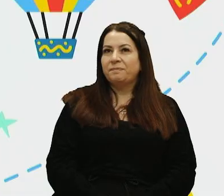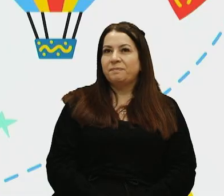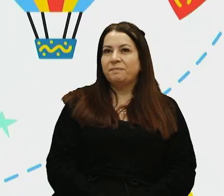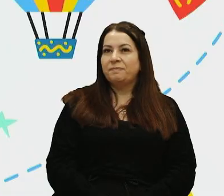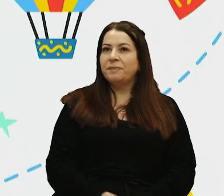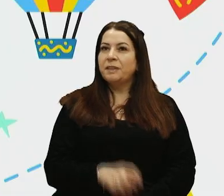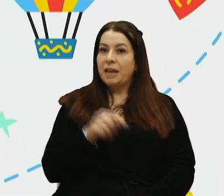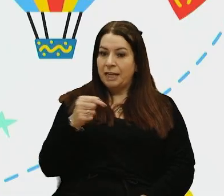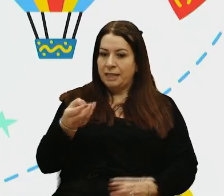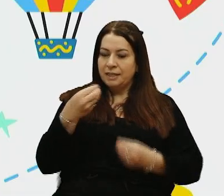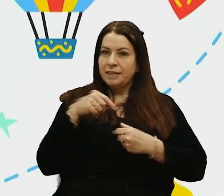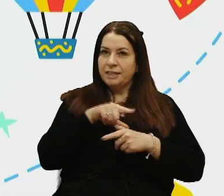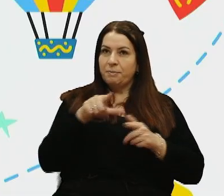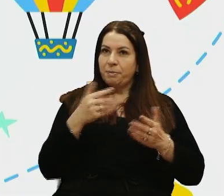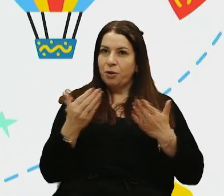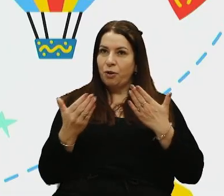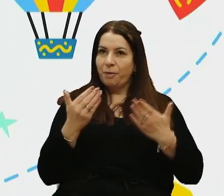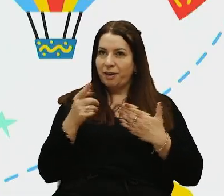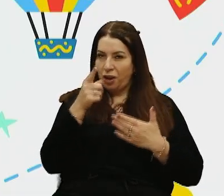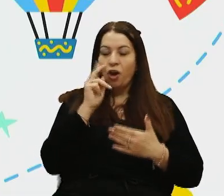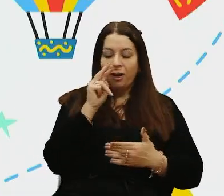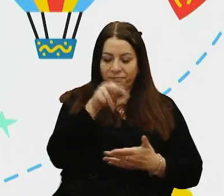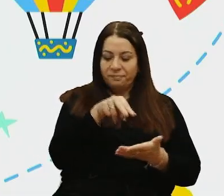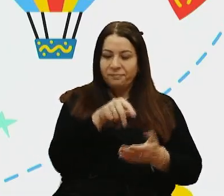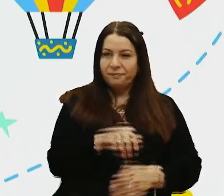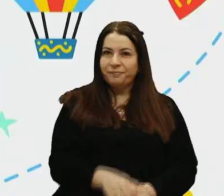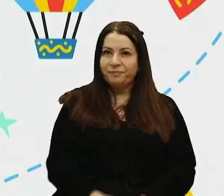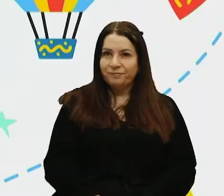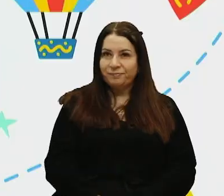comparar. Olha aqui.